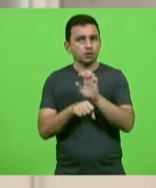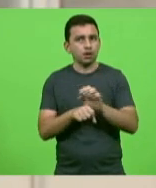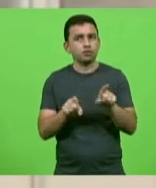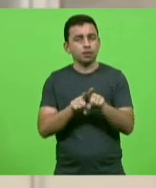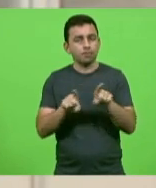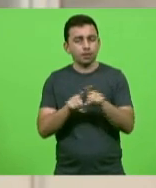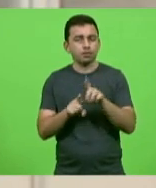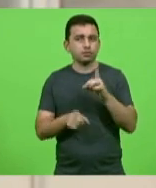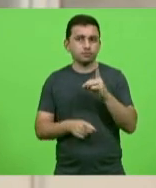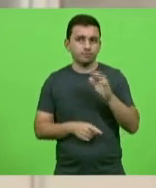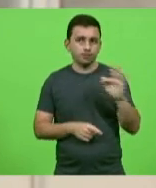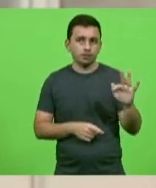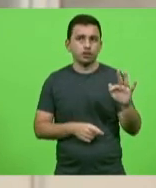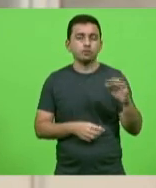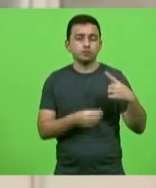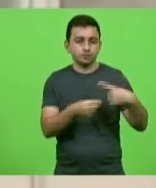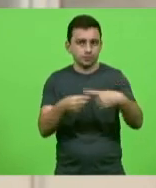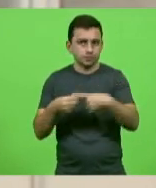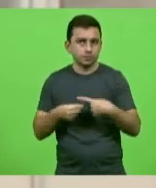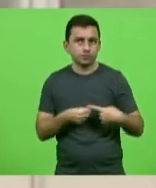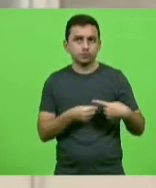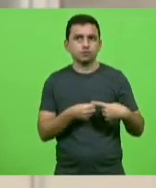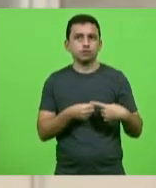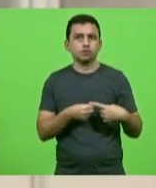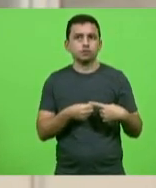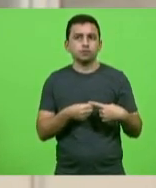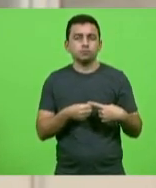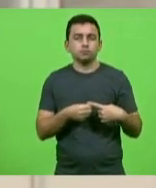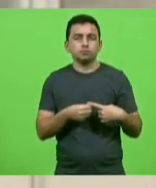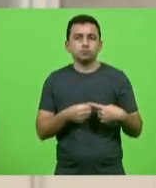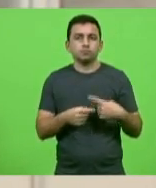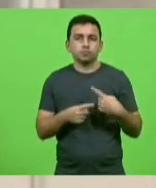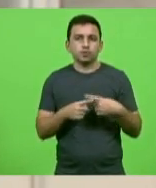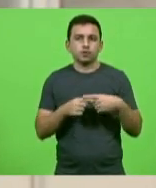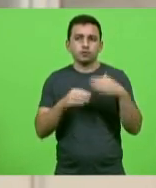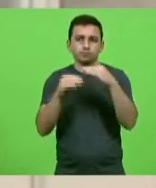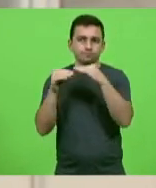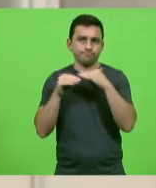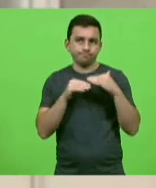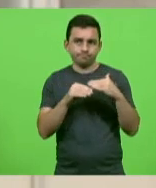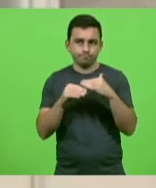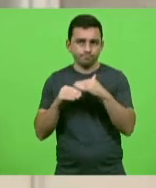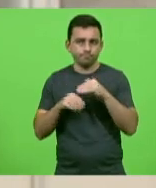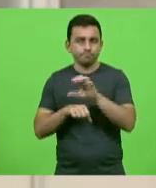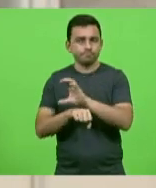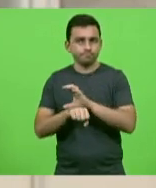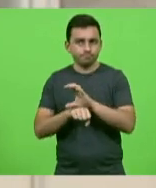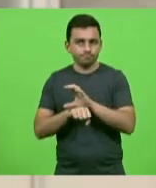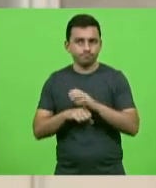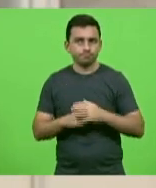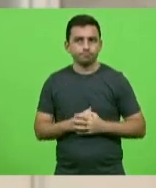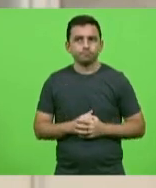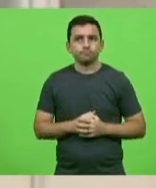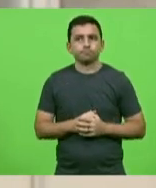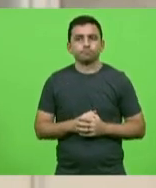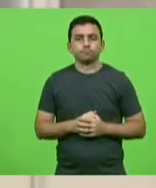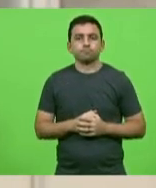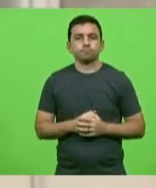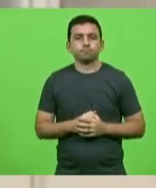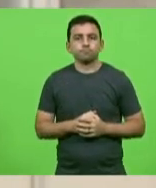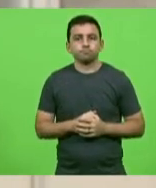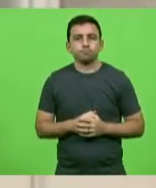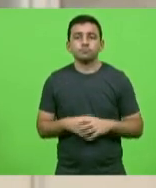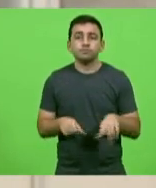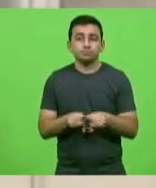Federal e aos municípios por força do princípio da simetria do regime constitucional i é